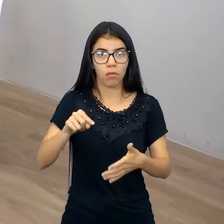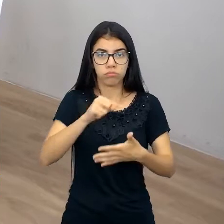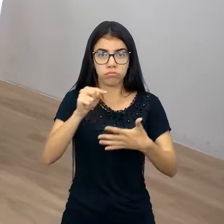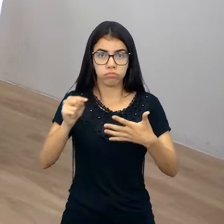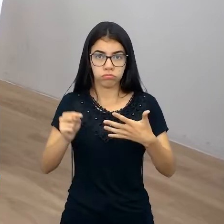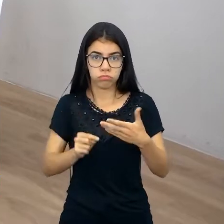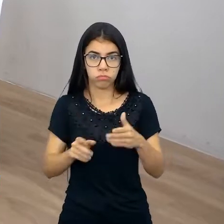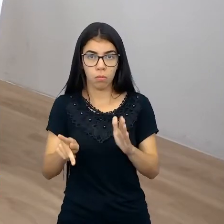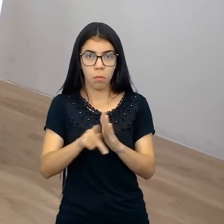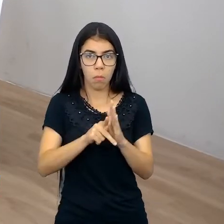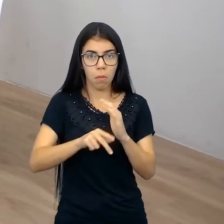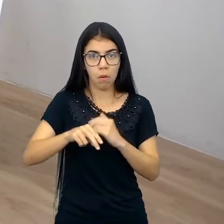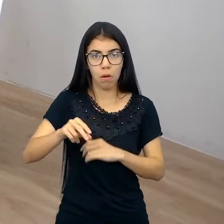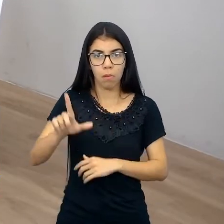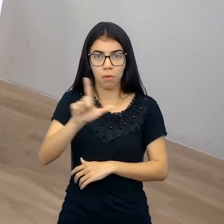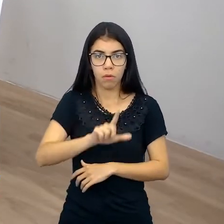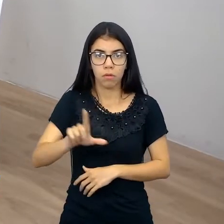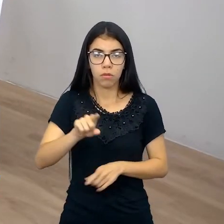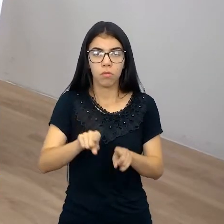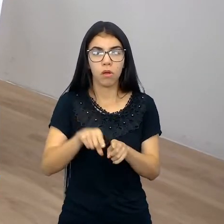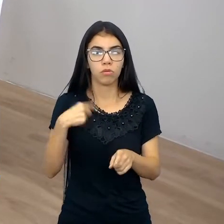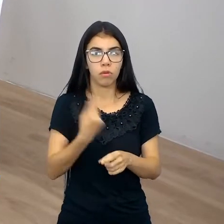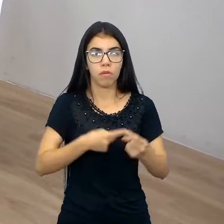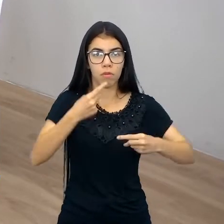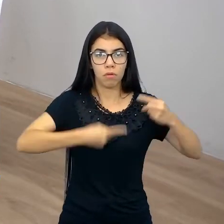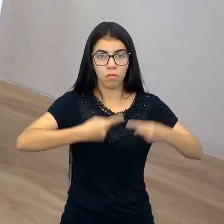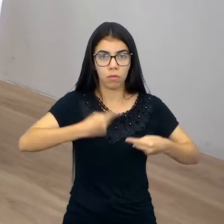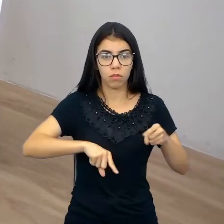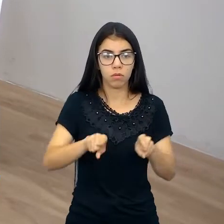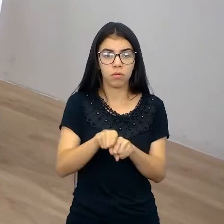o cinema, que a gente vai discutir durante essa aula também, né?